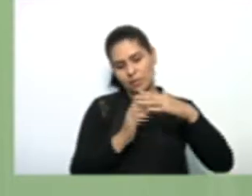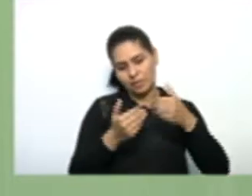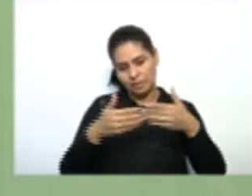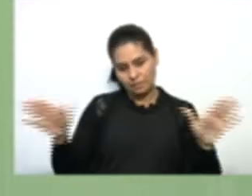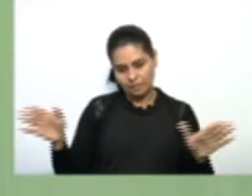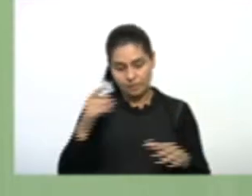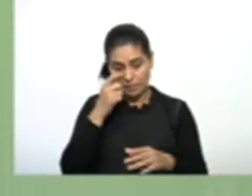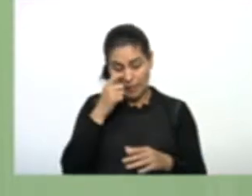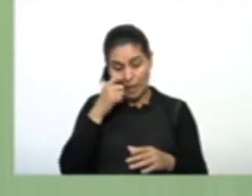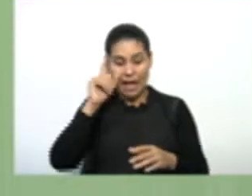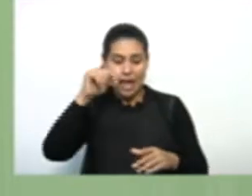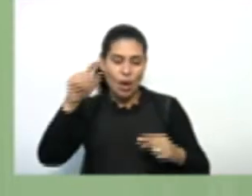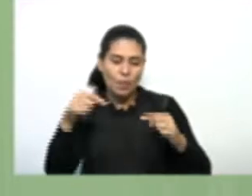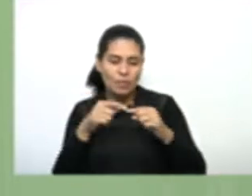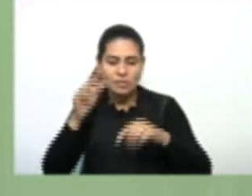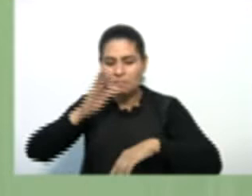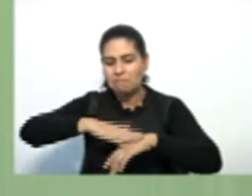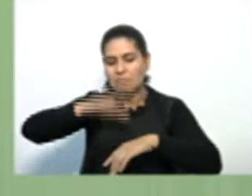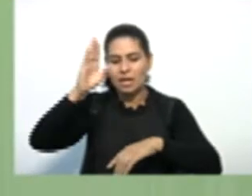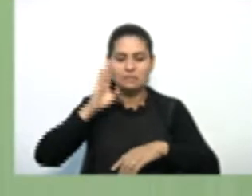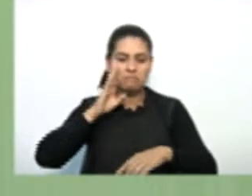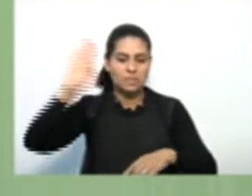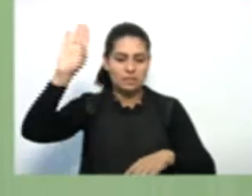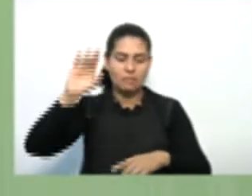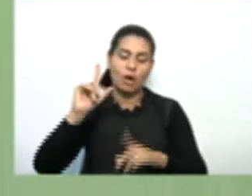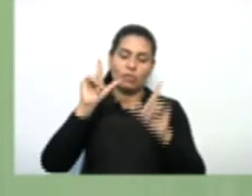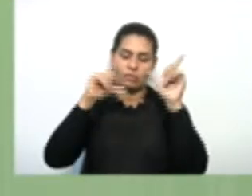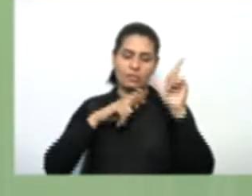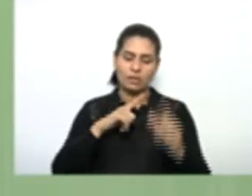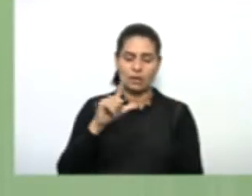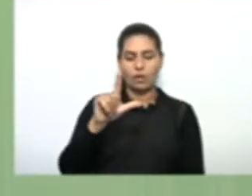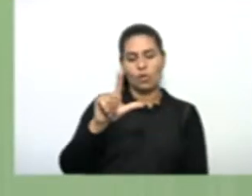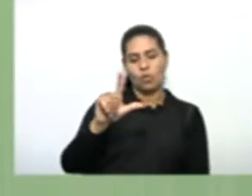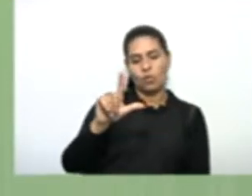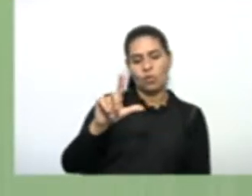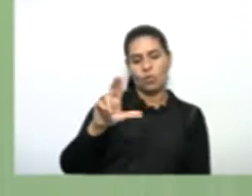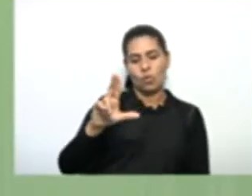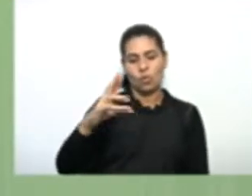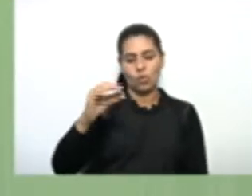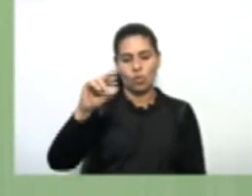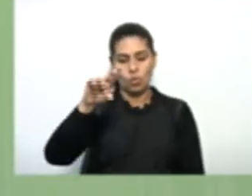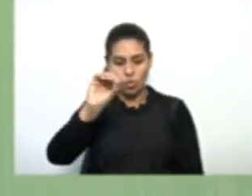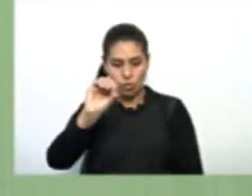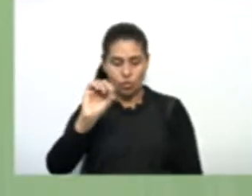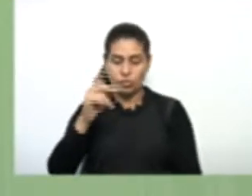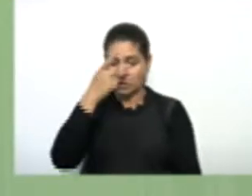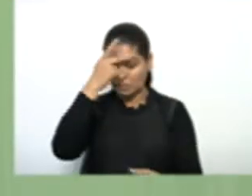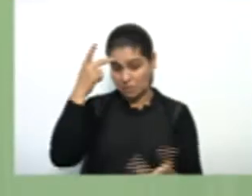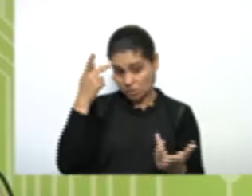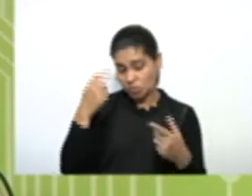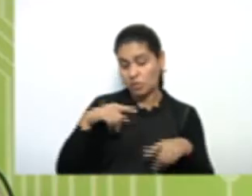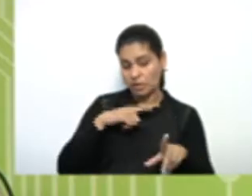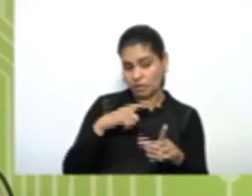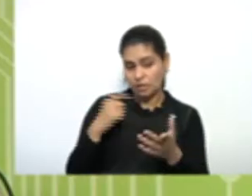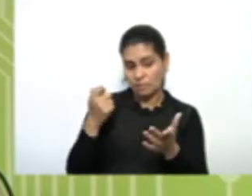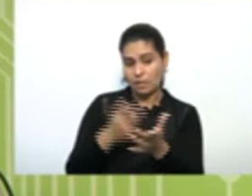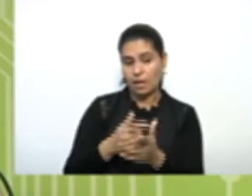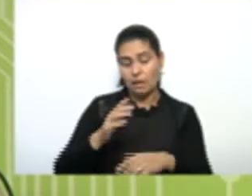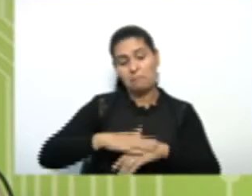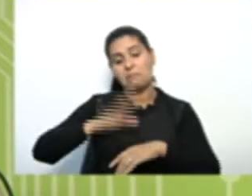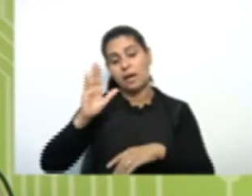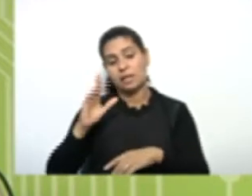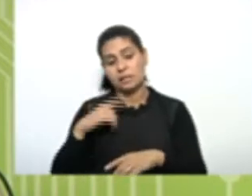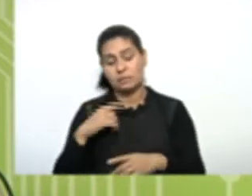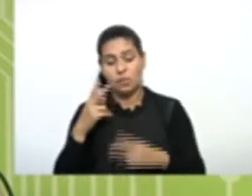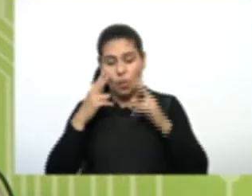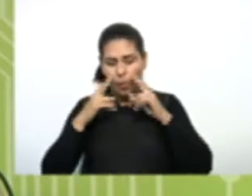objetivo máximo de uma empresa, gerar lucro para os seus investidores. Não só isso, gerar um lucro máximo.